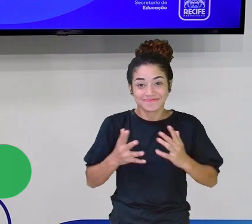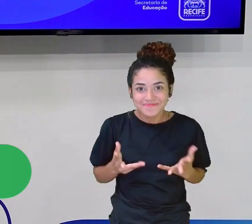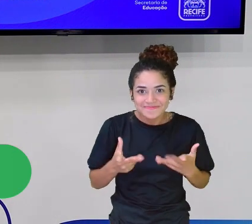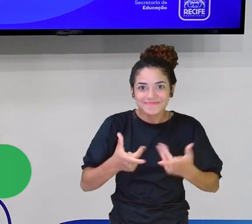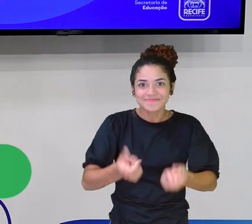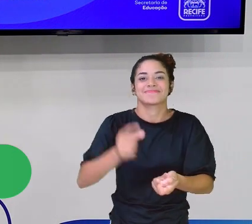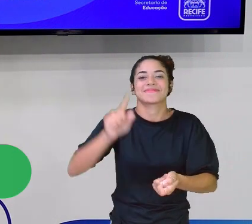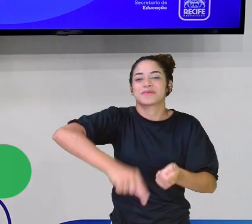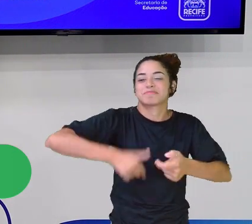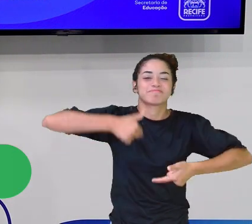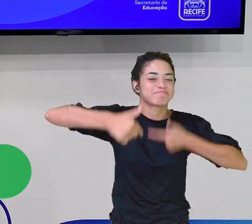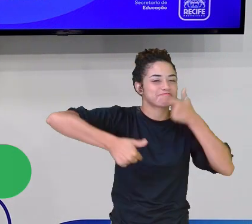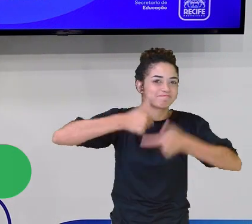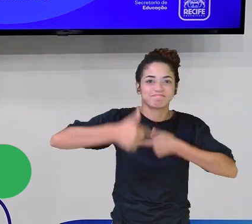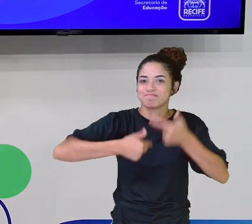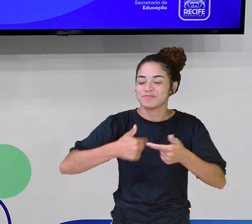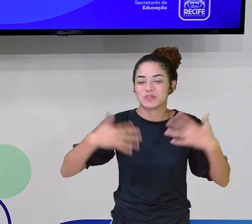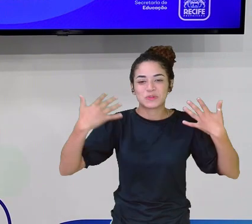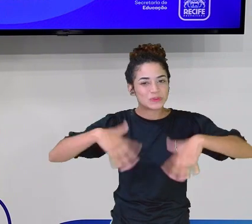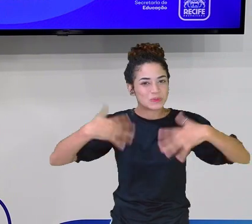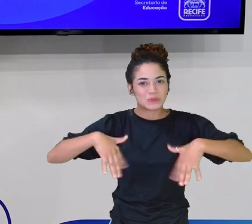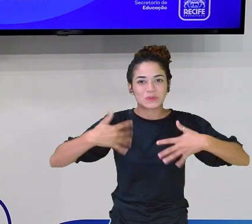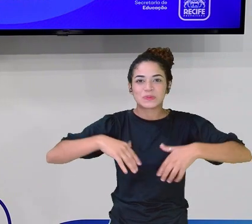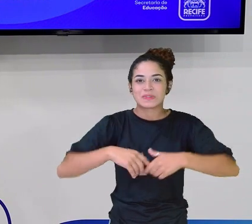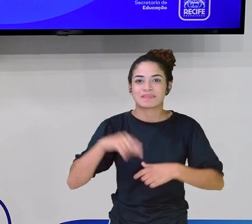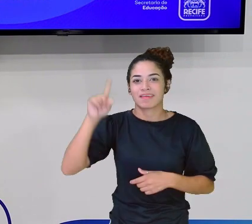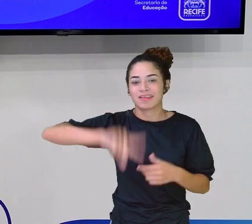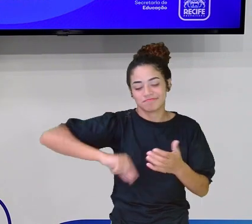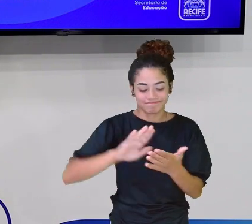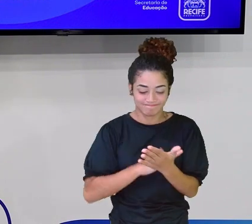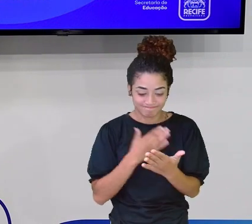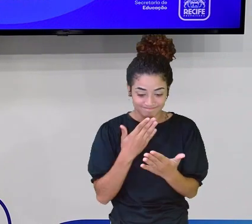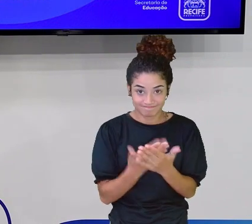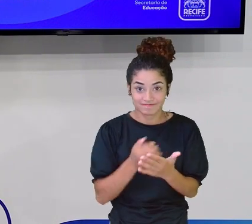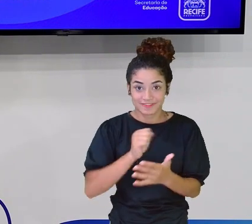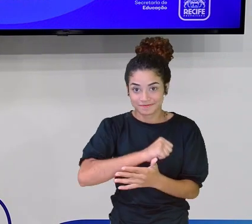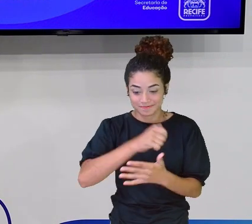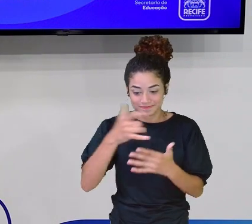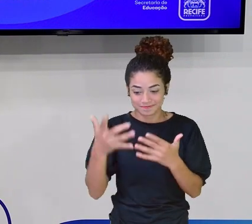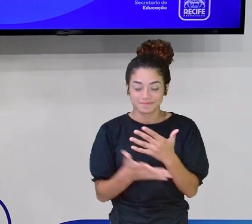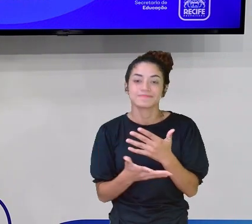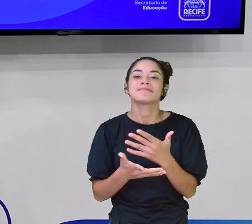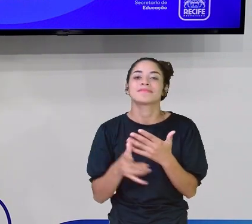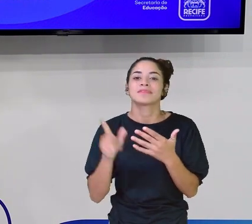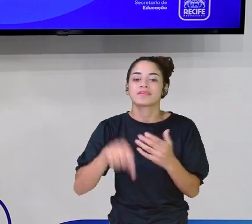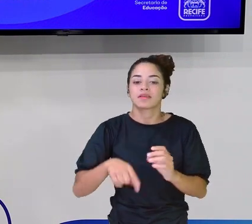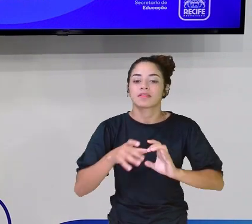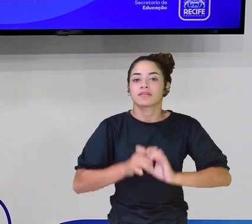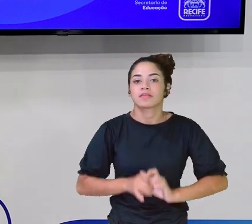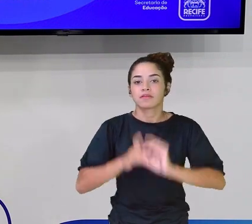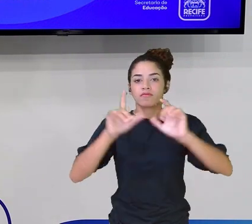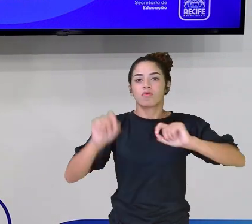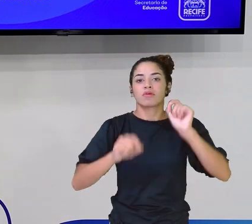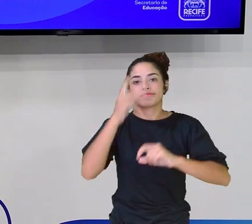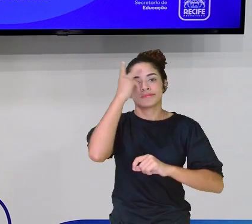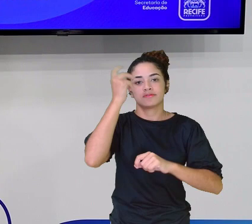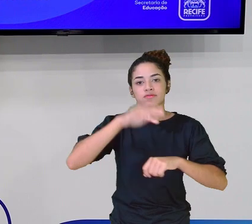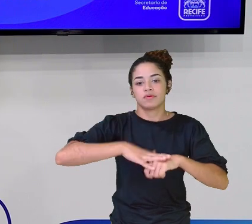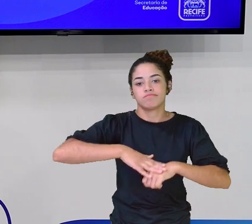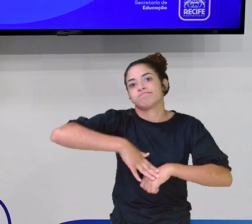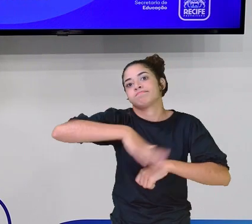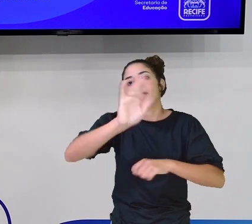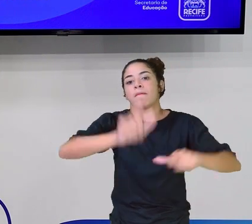faz esse trabalho excelente, né, que é a interpretação de Libras, que permite que mais pessoas